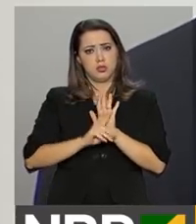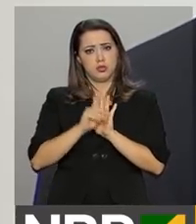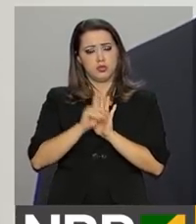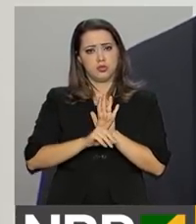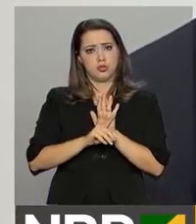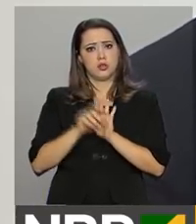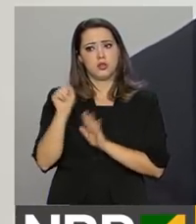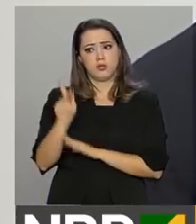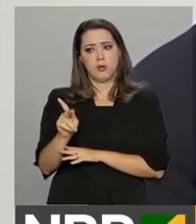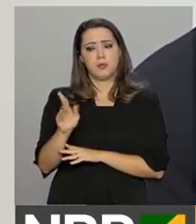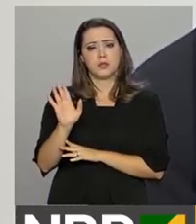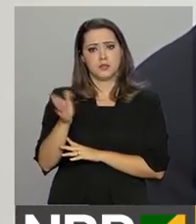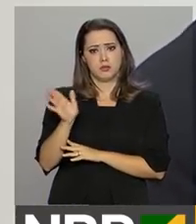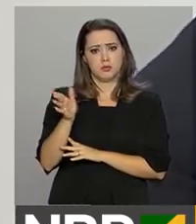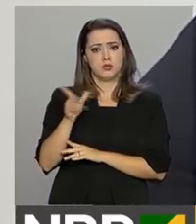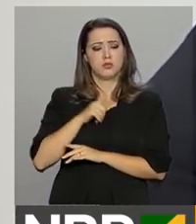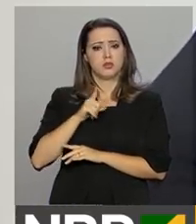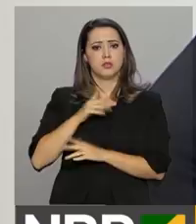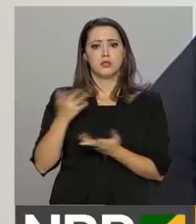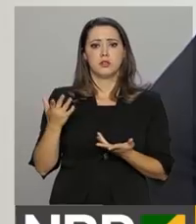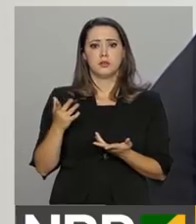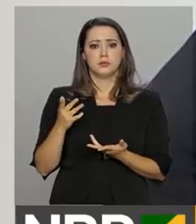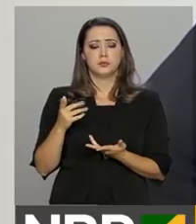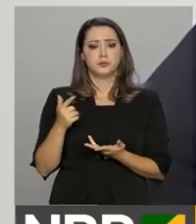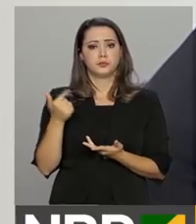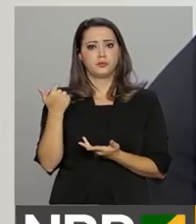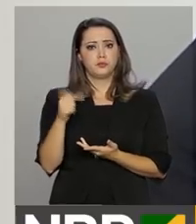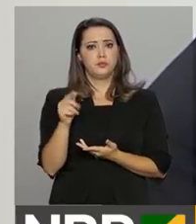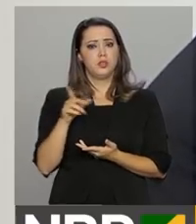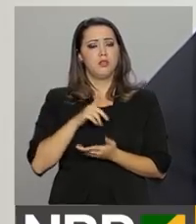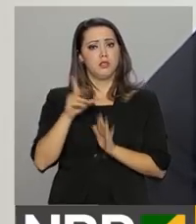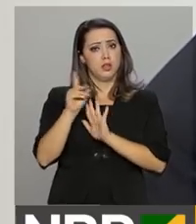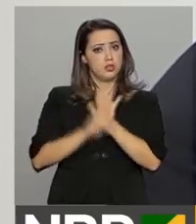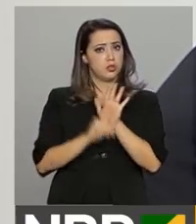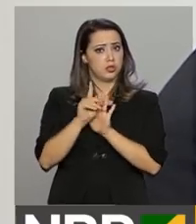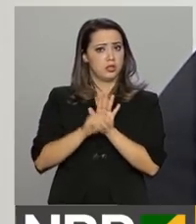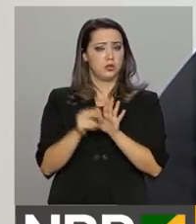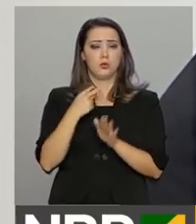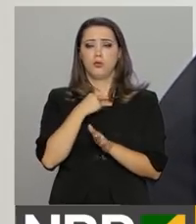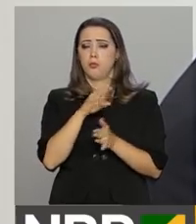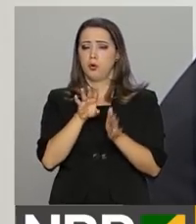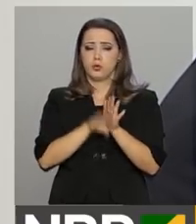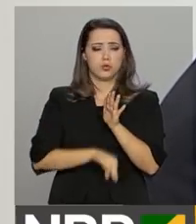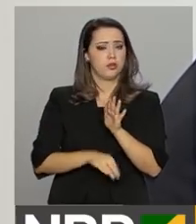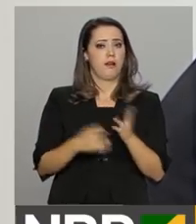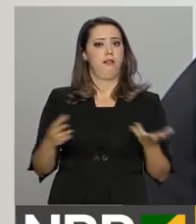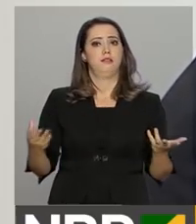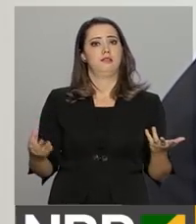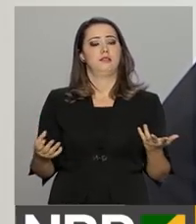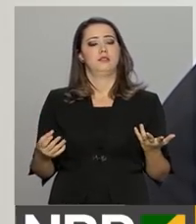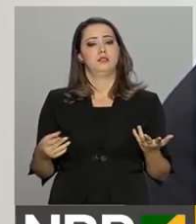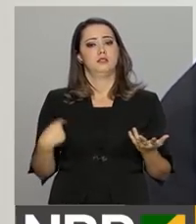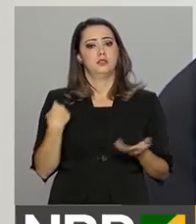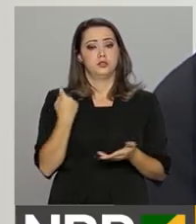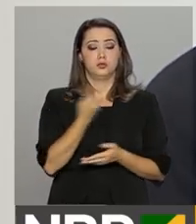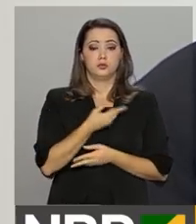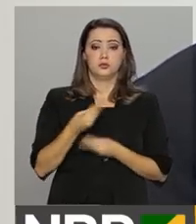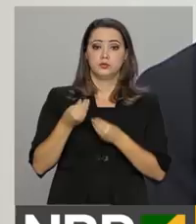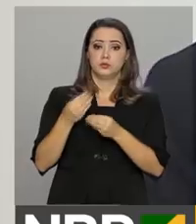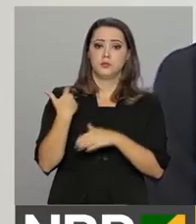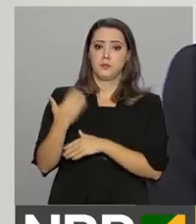direito à aposentadoria que já contou tempo que já contou tempo adquire o direito não vamos revelar o texto funcional né nós vamos garantir